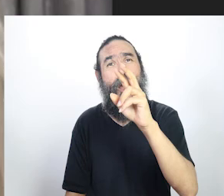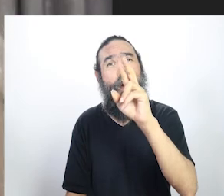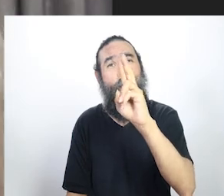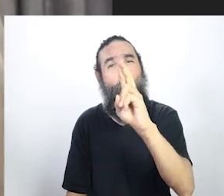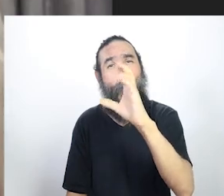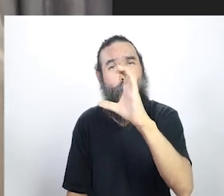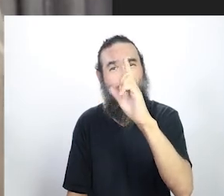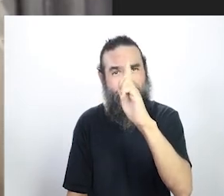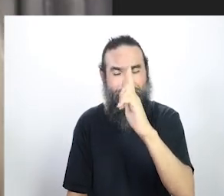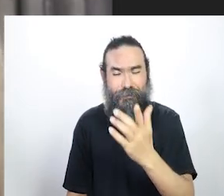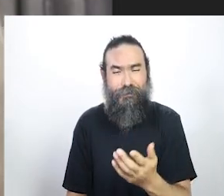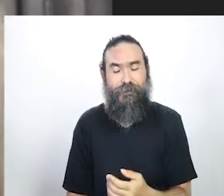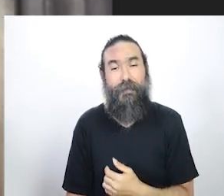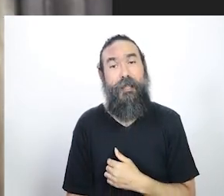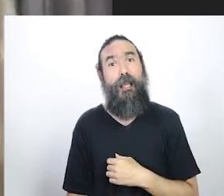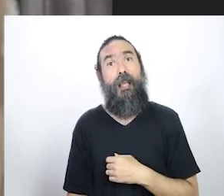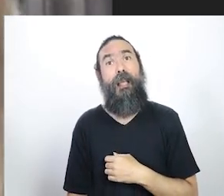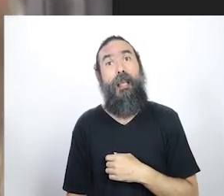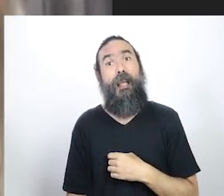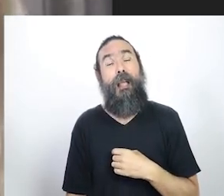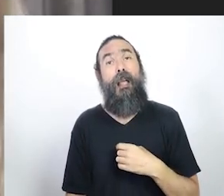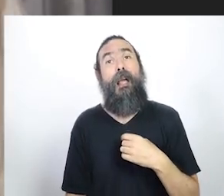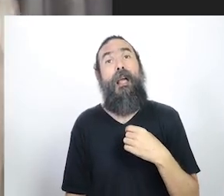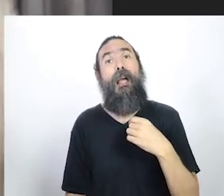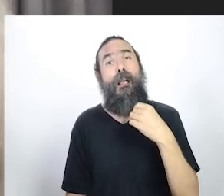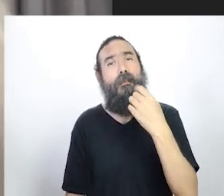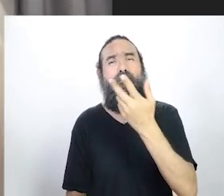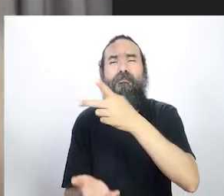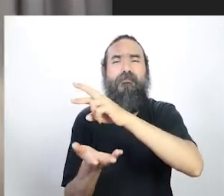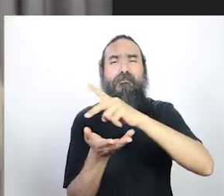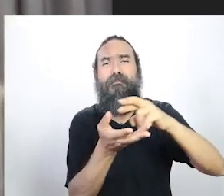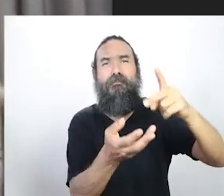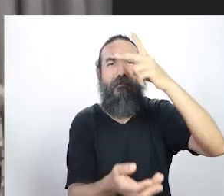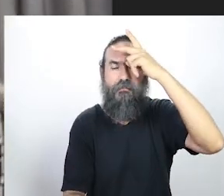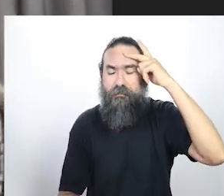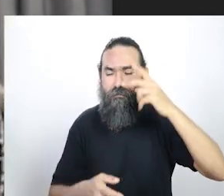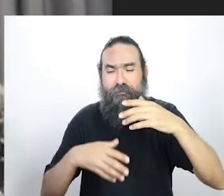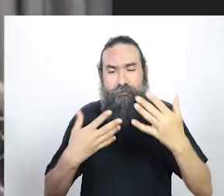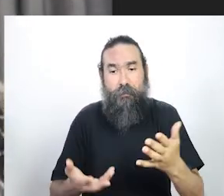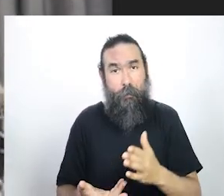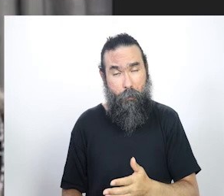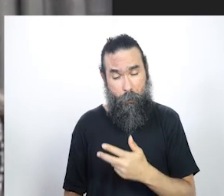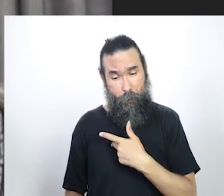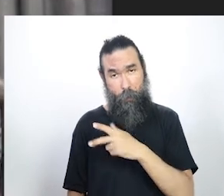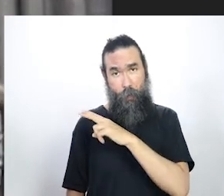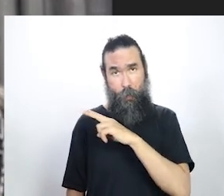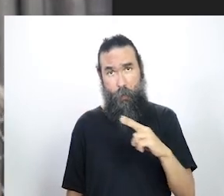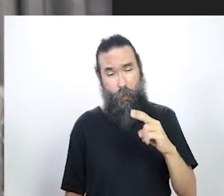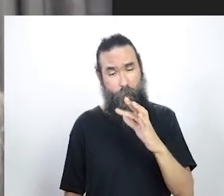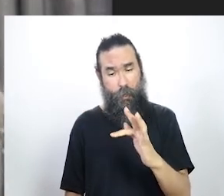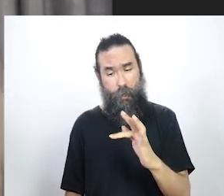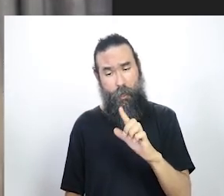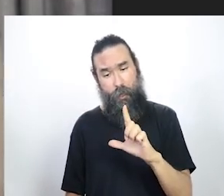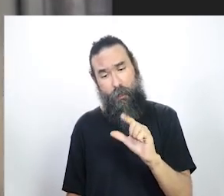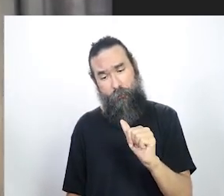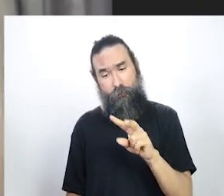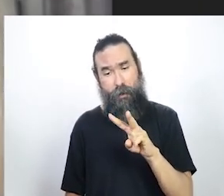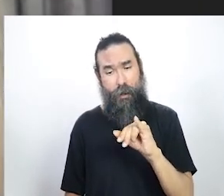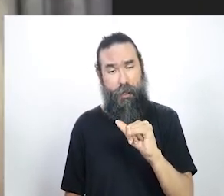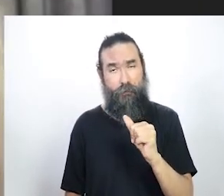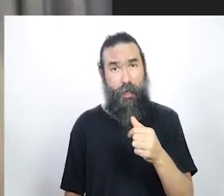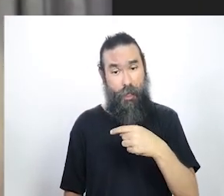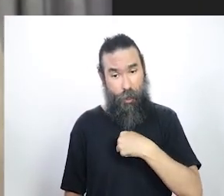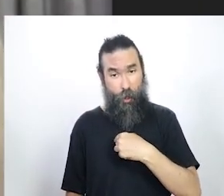sobre uma rede que nós estamos construindo, Fernando, Patrícia, Lucilene, enfim. Então, meu nome é Flávia, né,